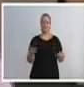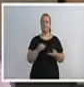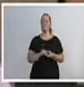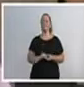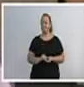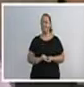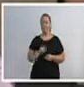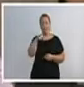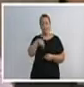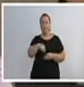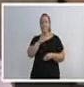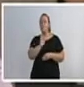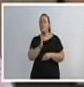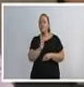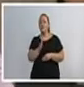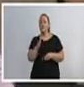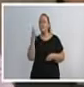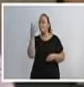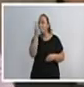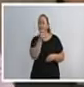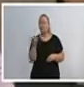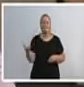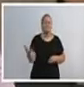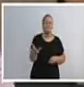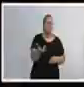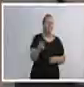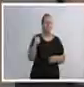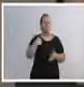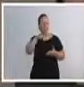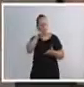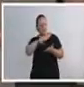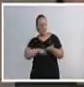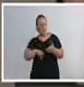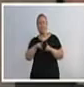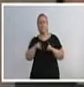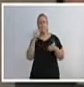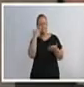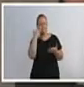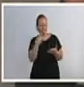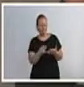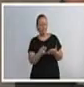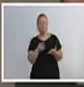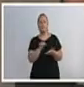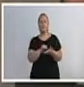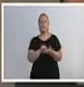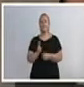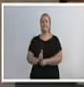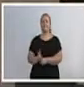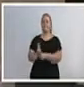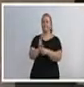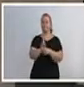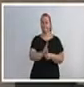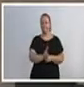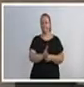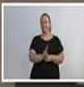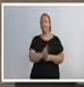casa aqui já passaram por aqui, que são fantásticas, e eu observando e lendo, e a gente observa exatamente isso. Não tem essa fiscalização. Então, cabe a nós, e